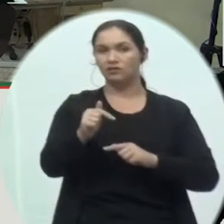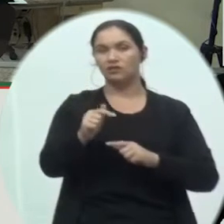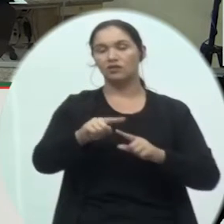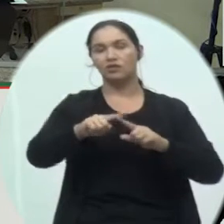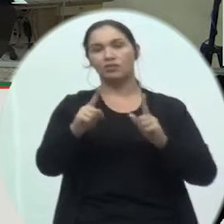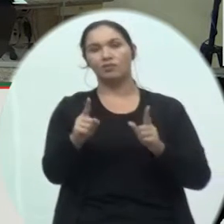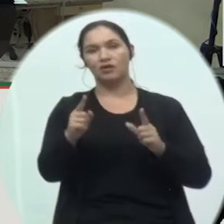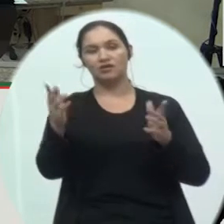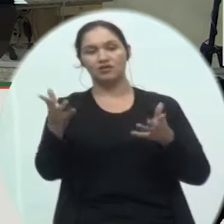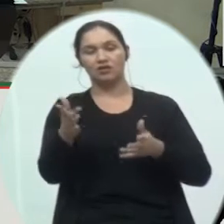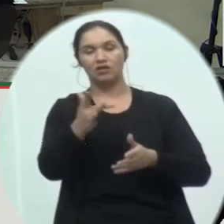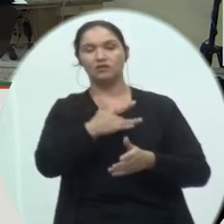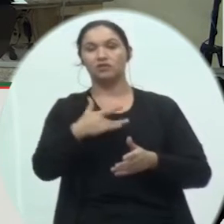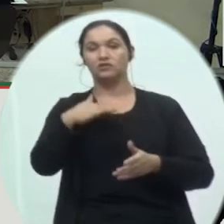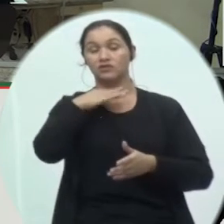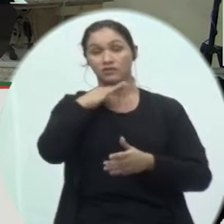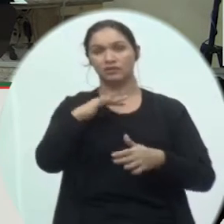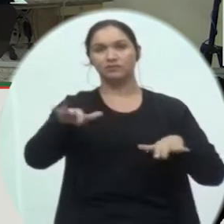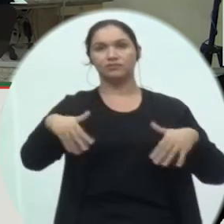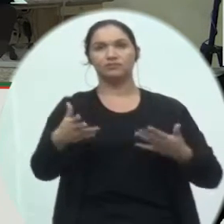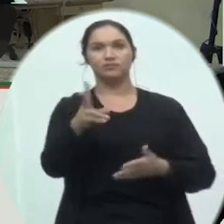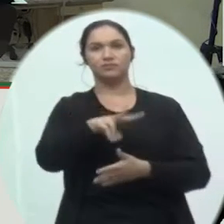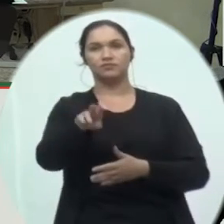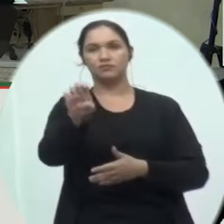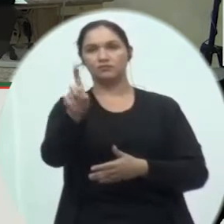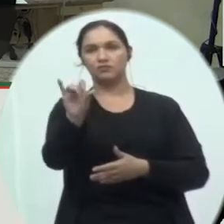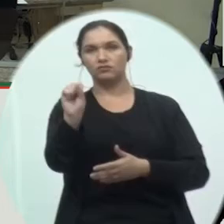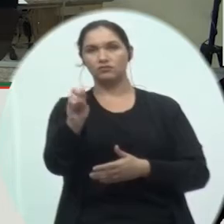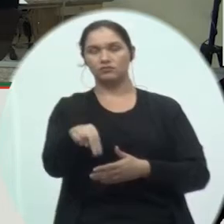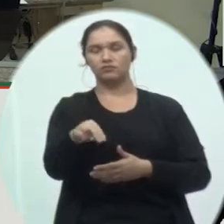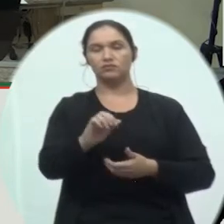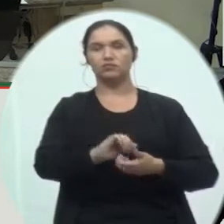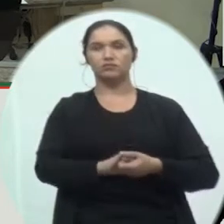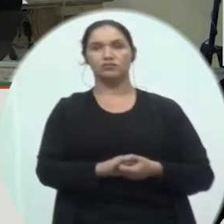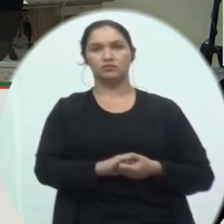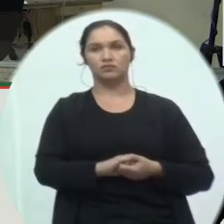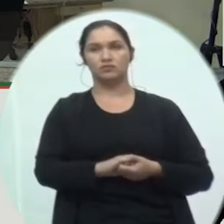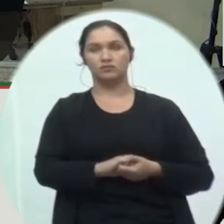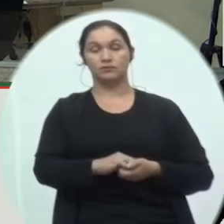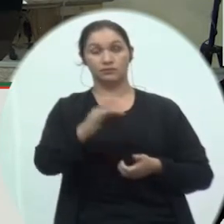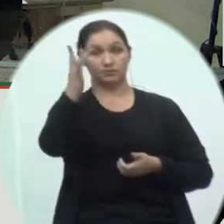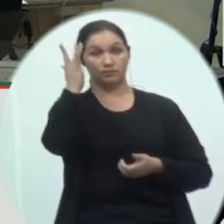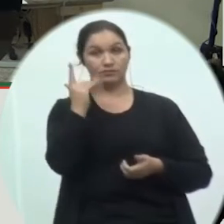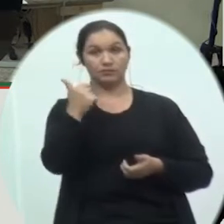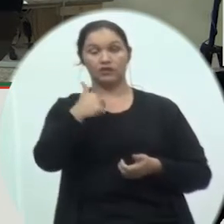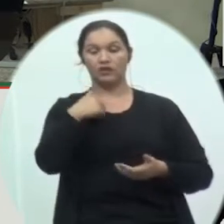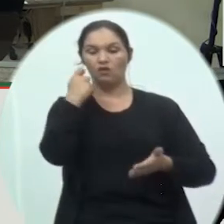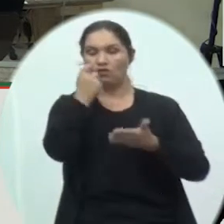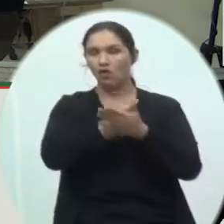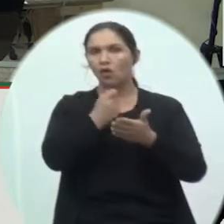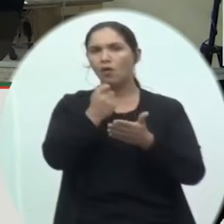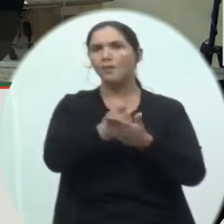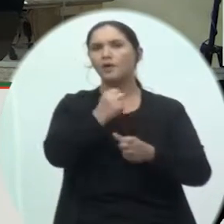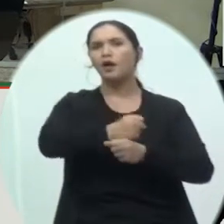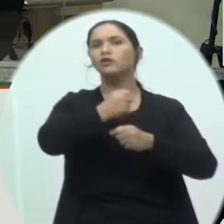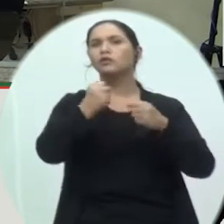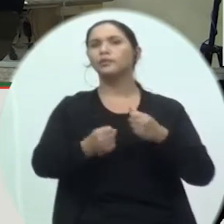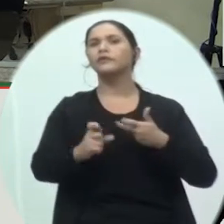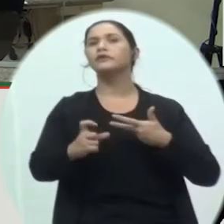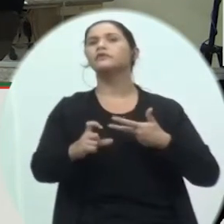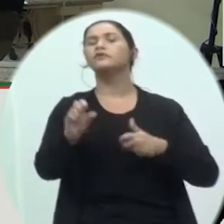Com a palavra o vereador Edson de Nascimento. Amanhã farei essa cobrança do Executivo, com